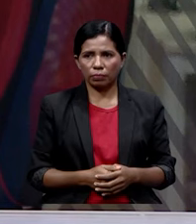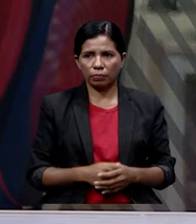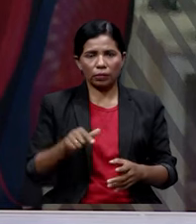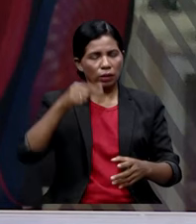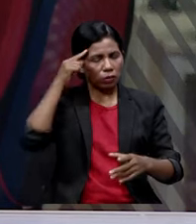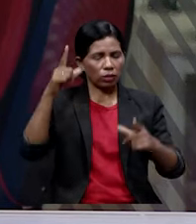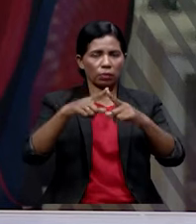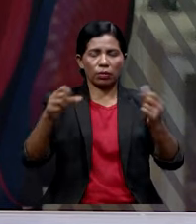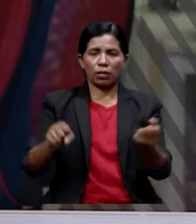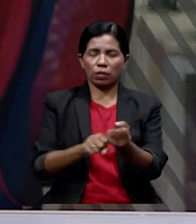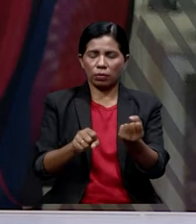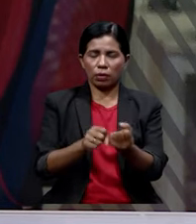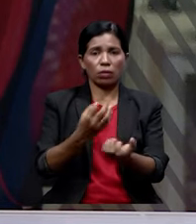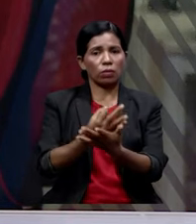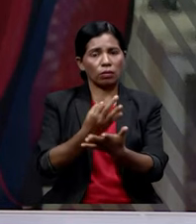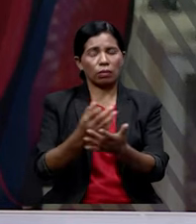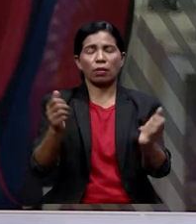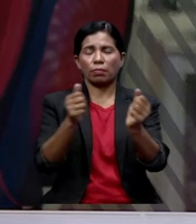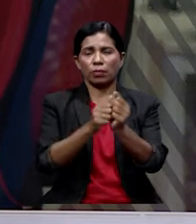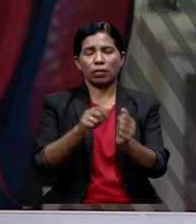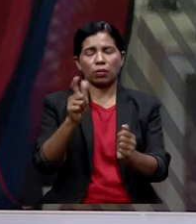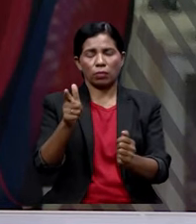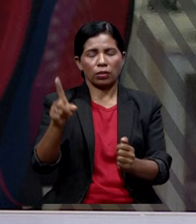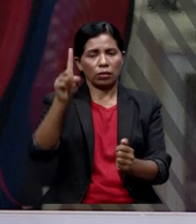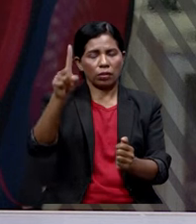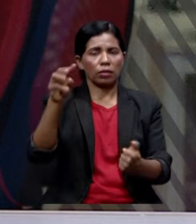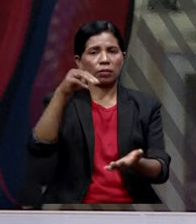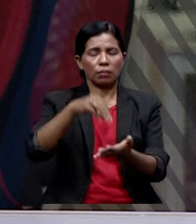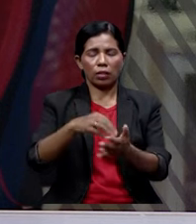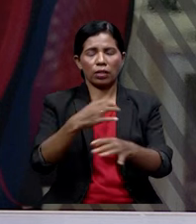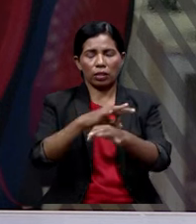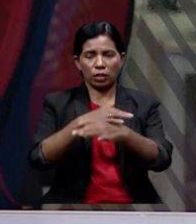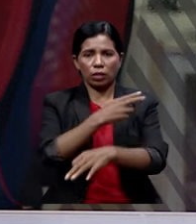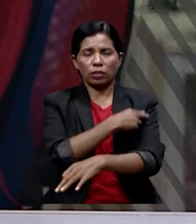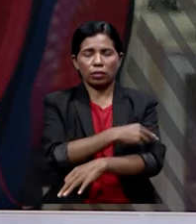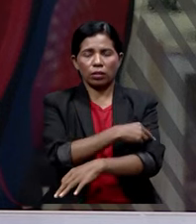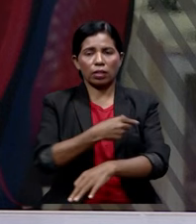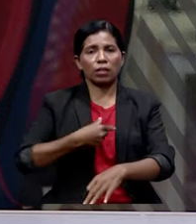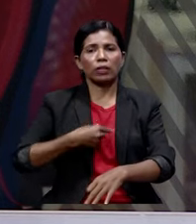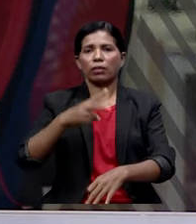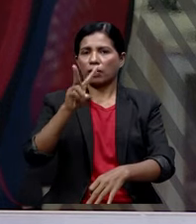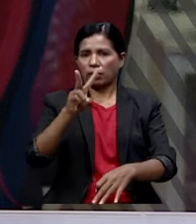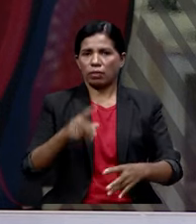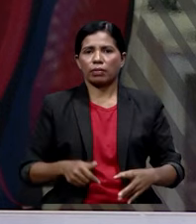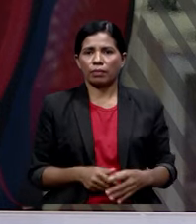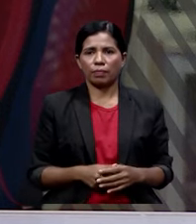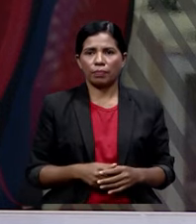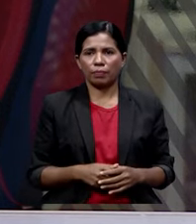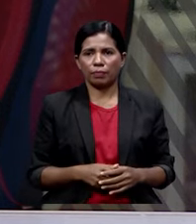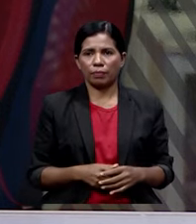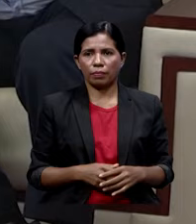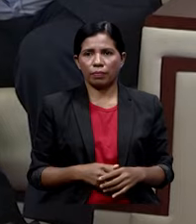governo do Japão apoia o orçamento Basic Talk on Rural Estanida para a habilitação do Hospital Nacional Guido Valadares.